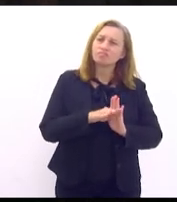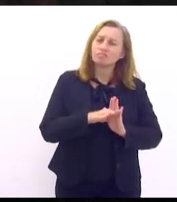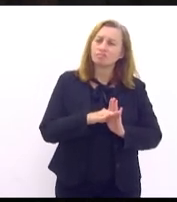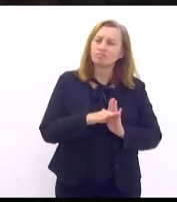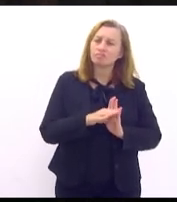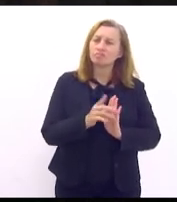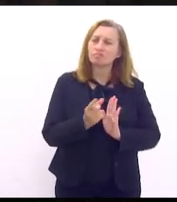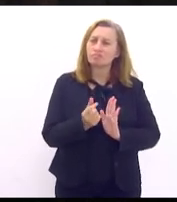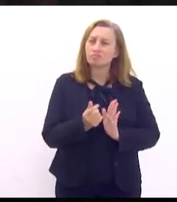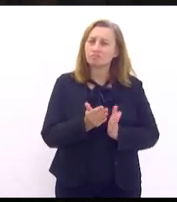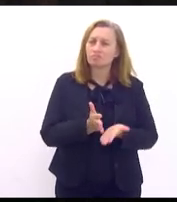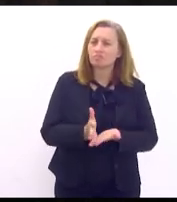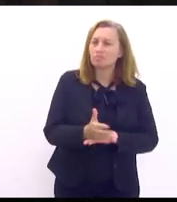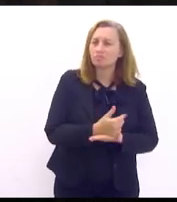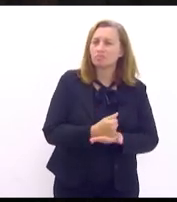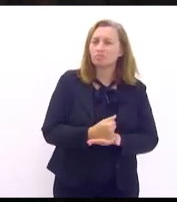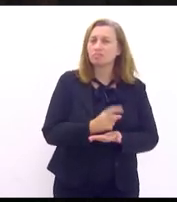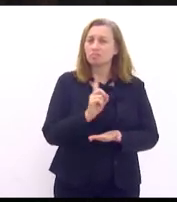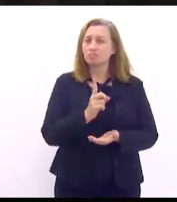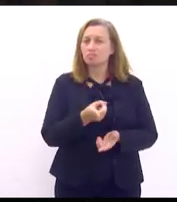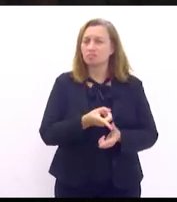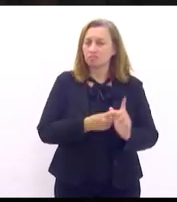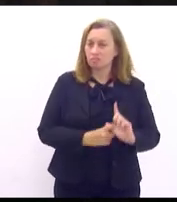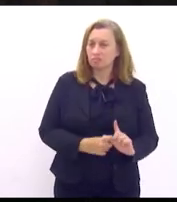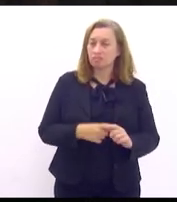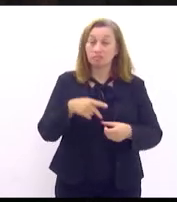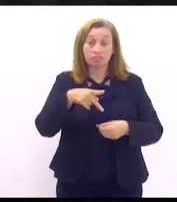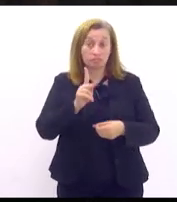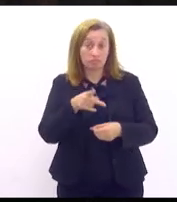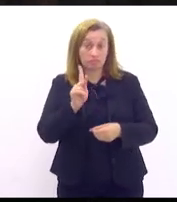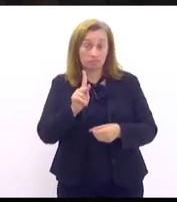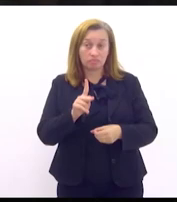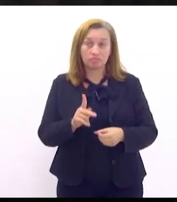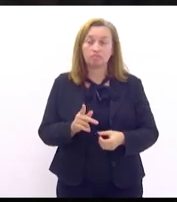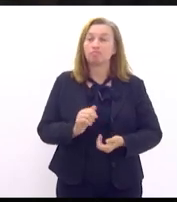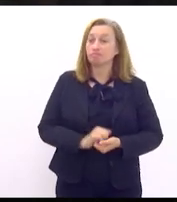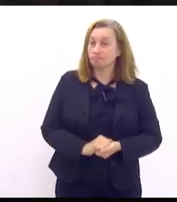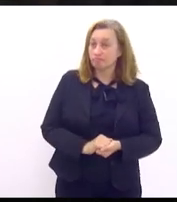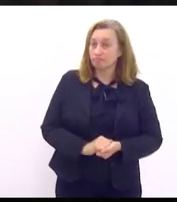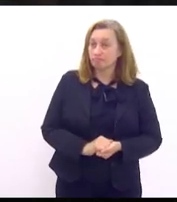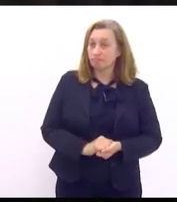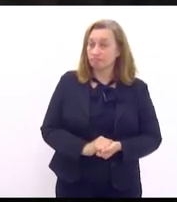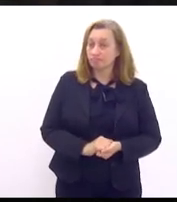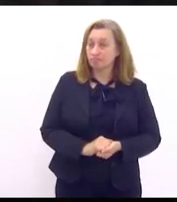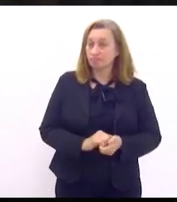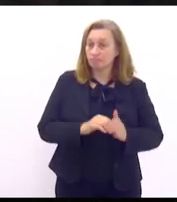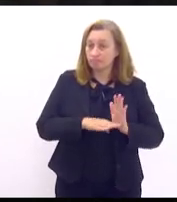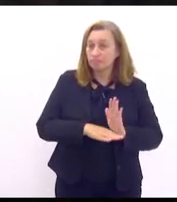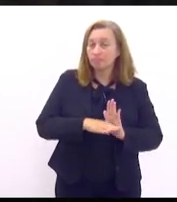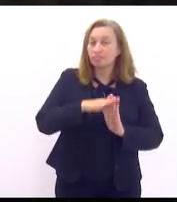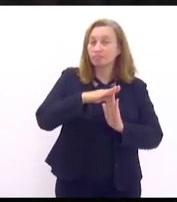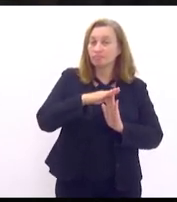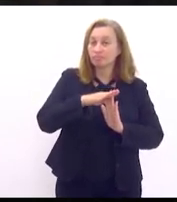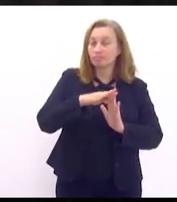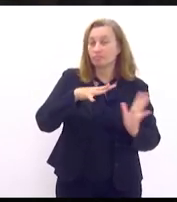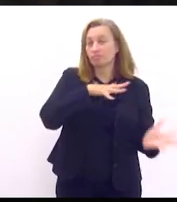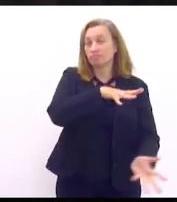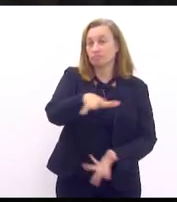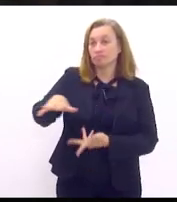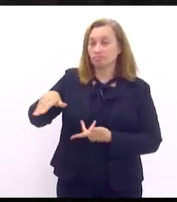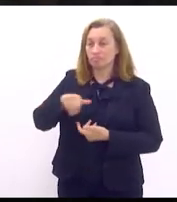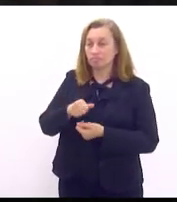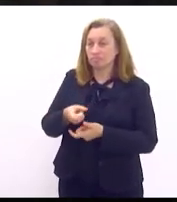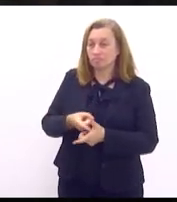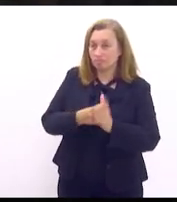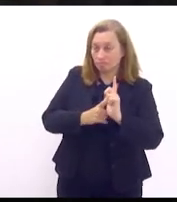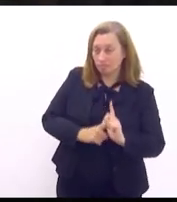sermos dependentes do petróleo. Até porque a dependência do petróleo a nível internacional vai